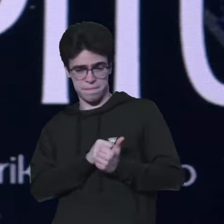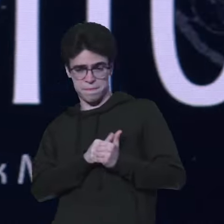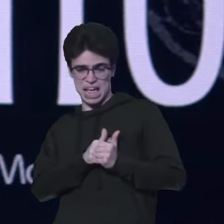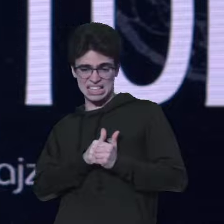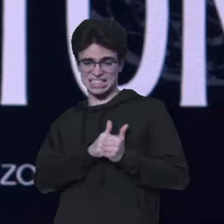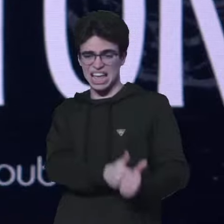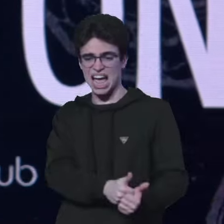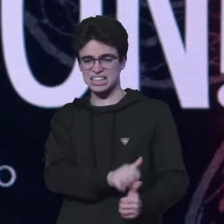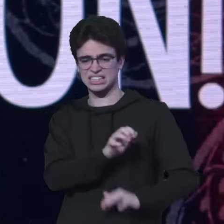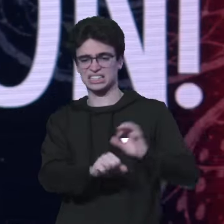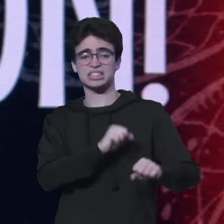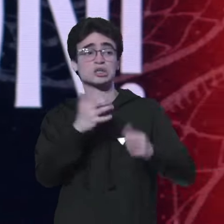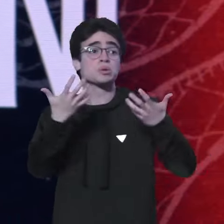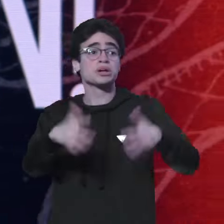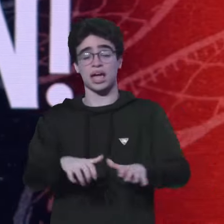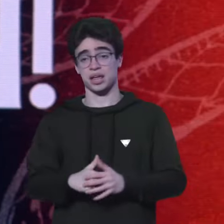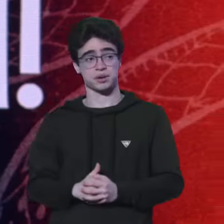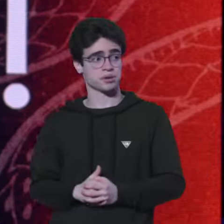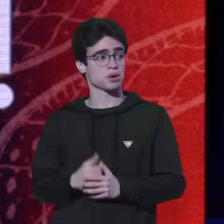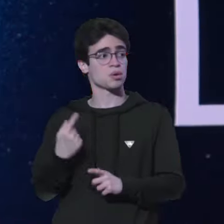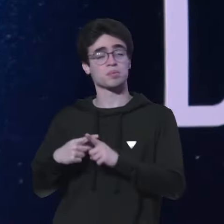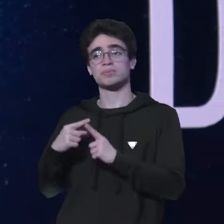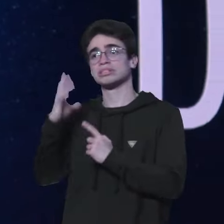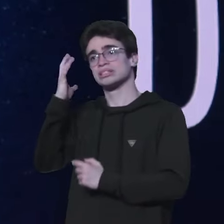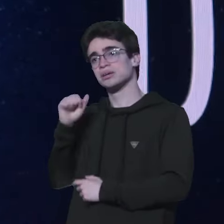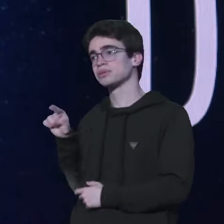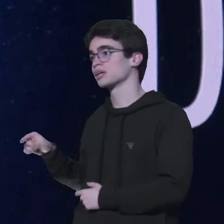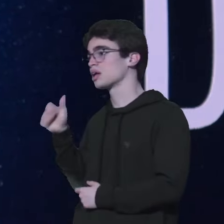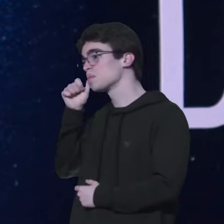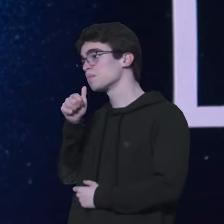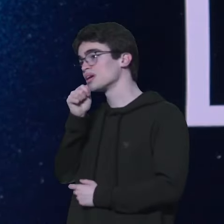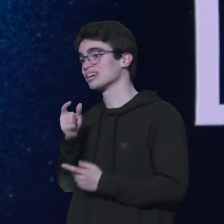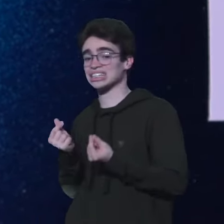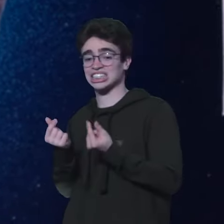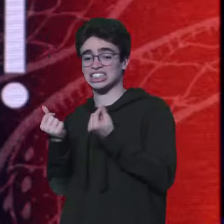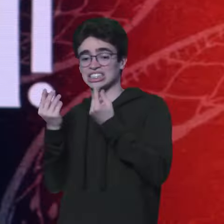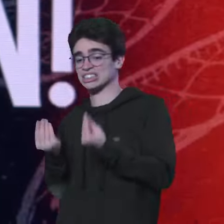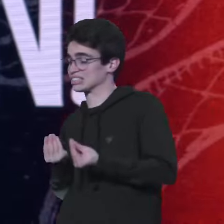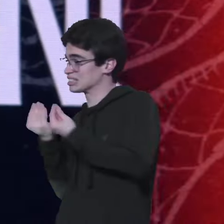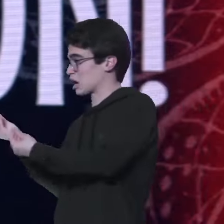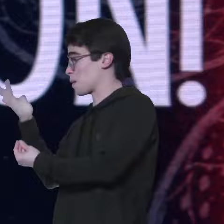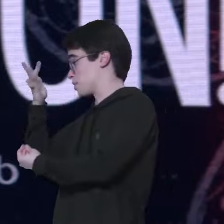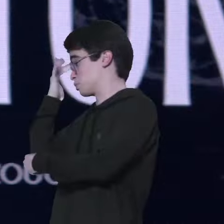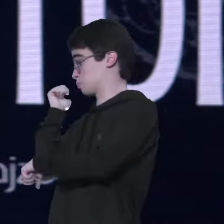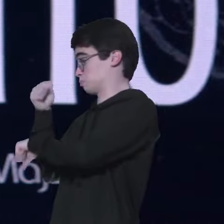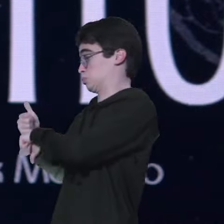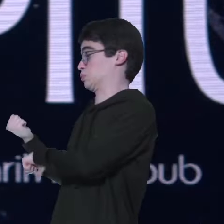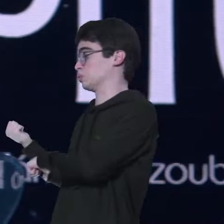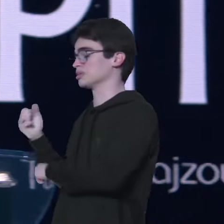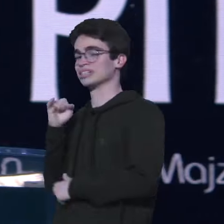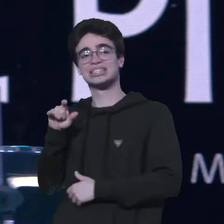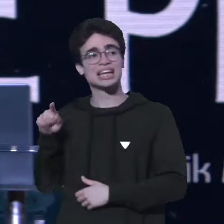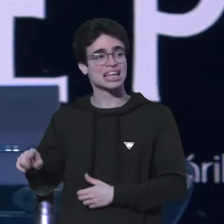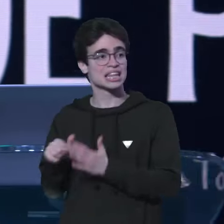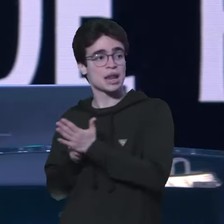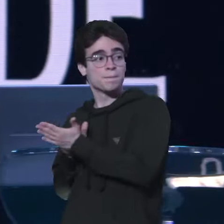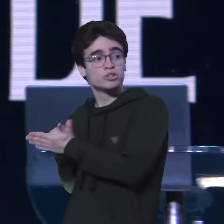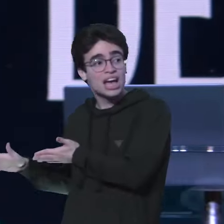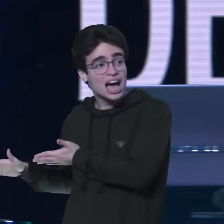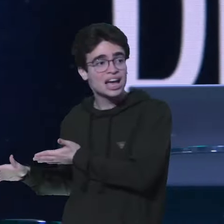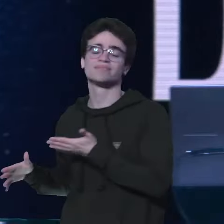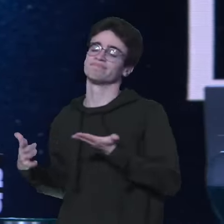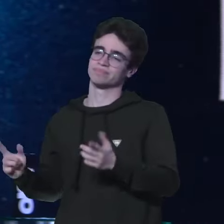é porque ele sabia que aquela mulher dava dinheiro para pessoas poderosas, e que se ele expulsasse o demônio dela ali, ele ia